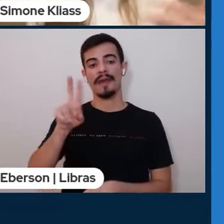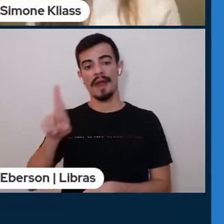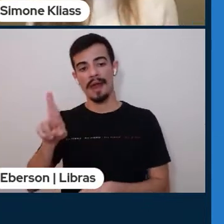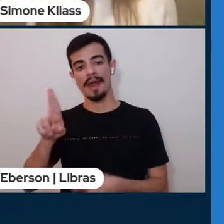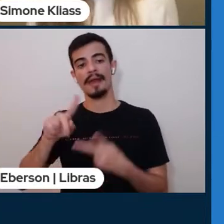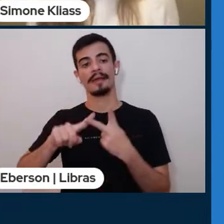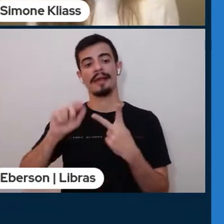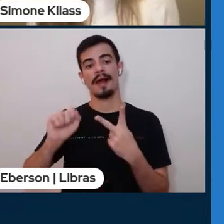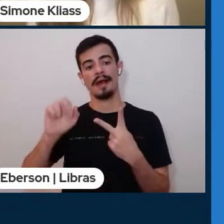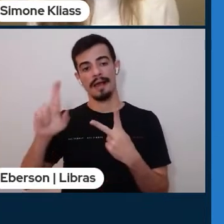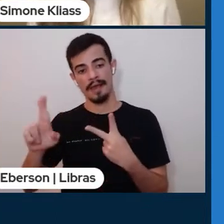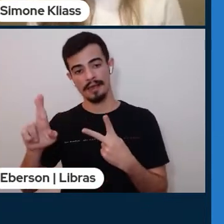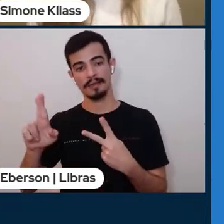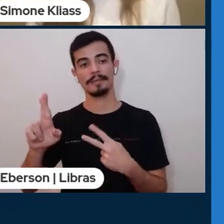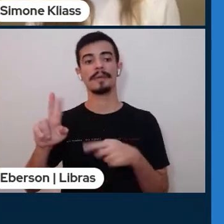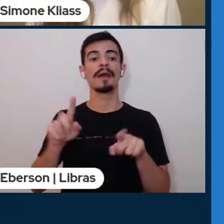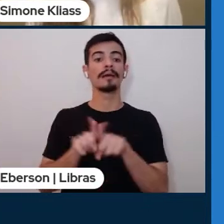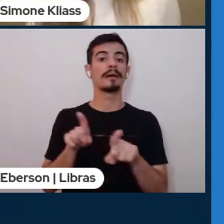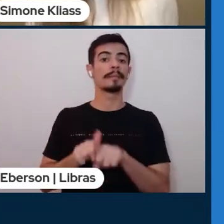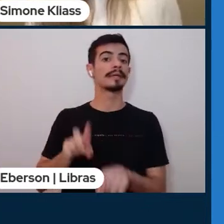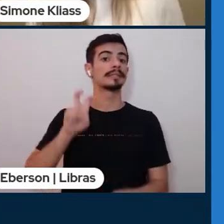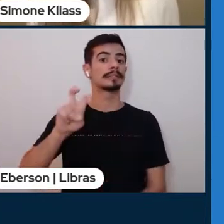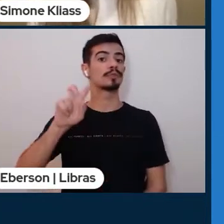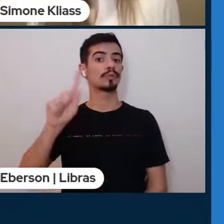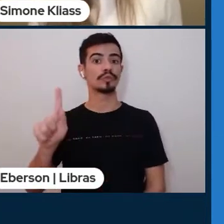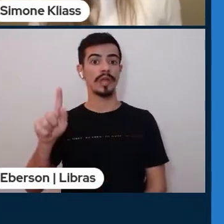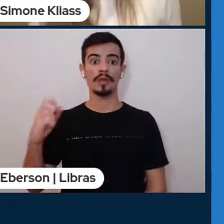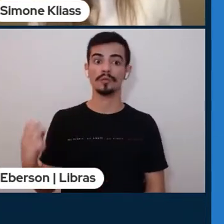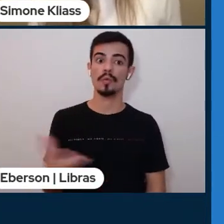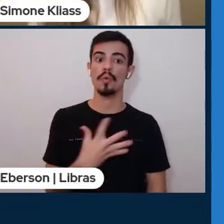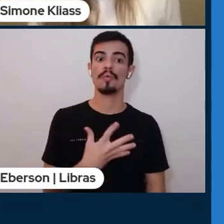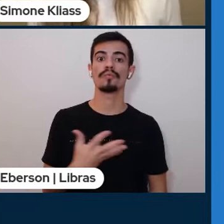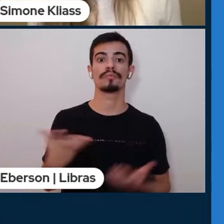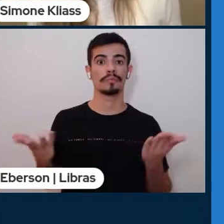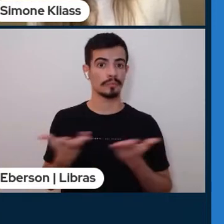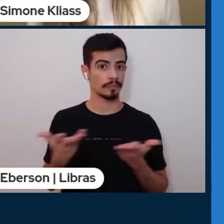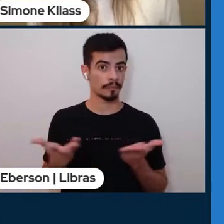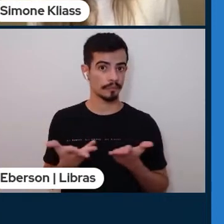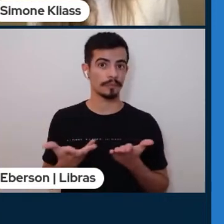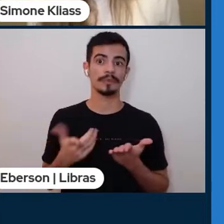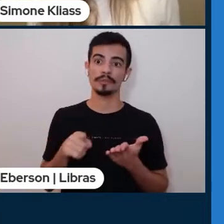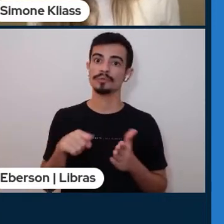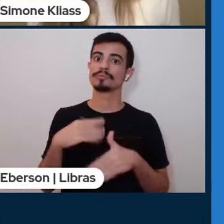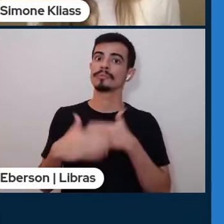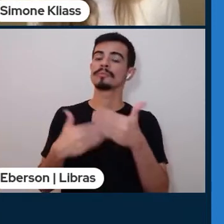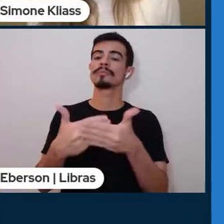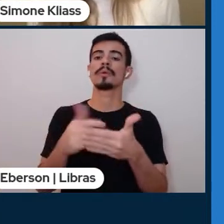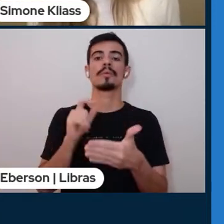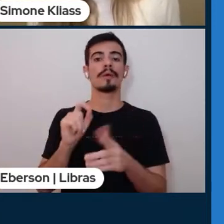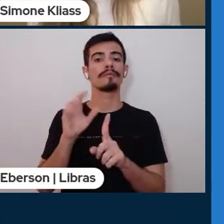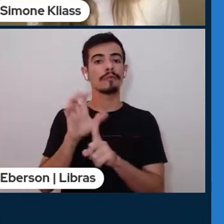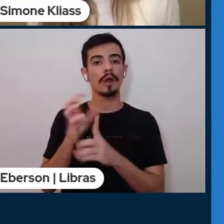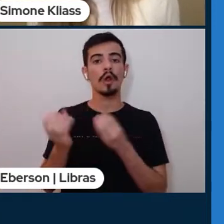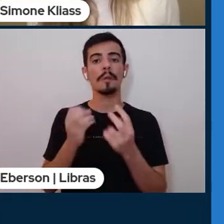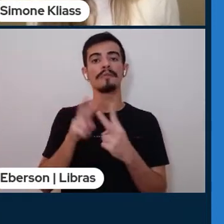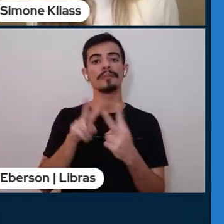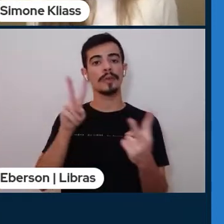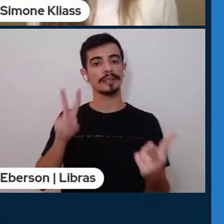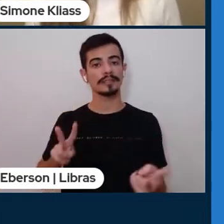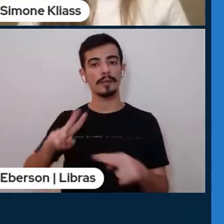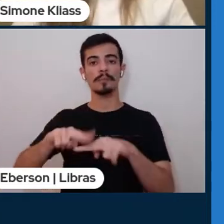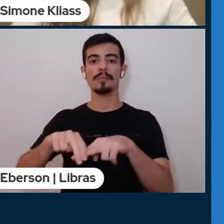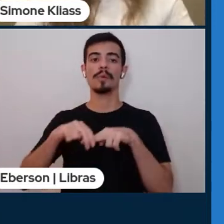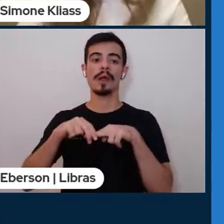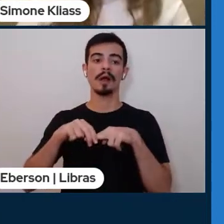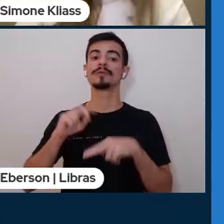os 5g que chegou tá chegando tudo isso sem dúvida acelerado pelo aumento da virtualização provocada